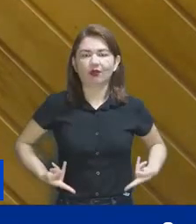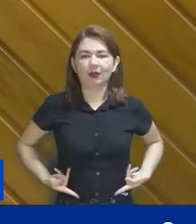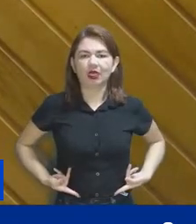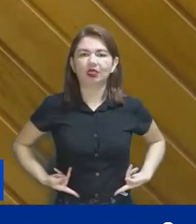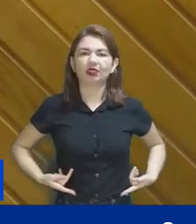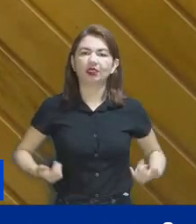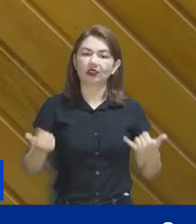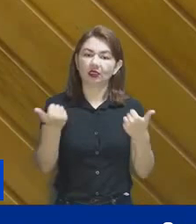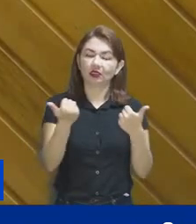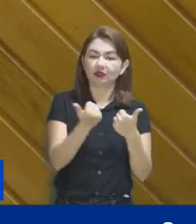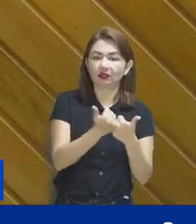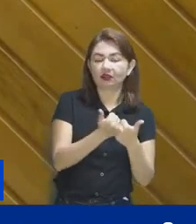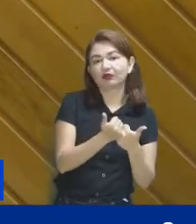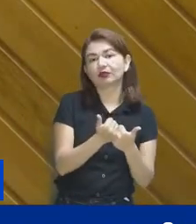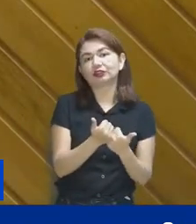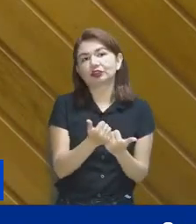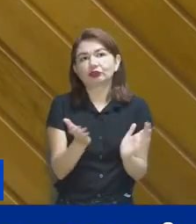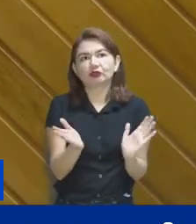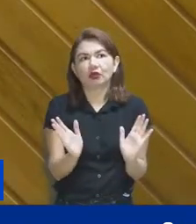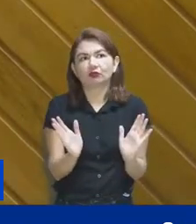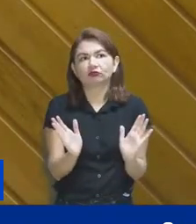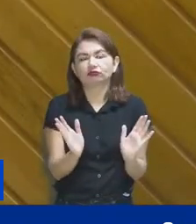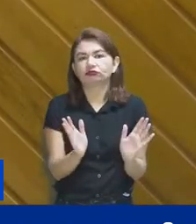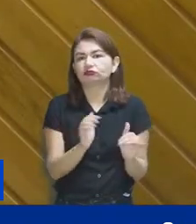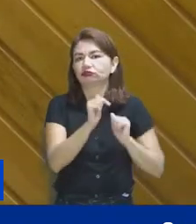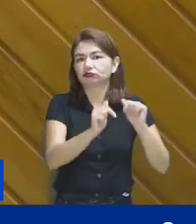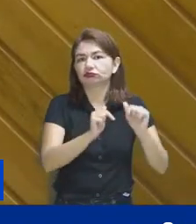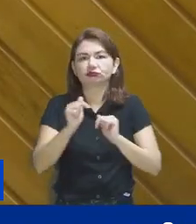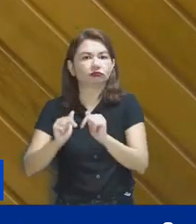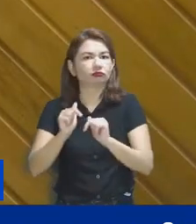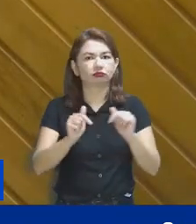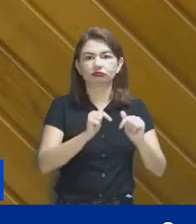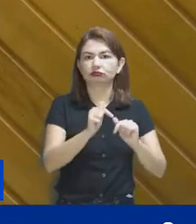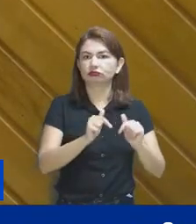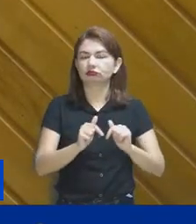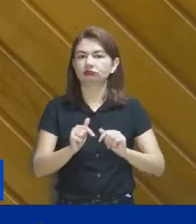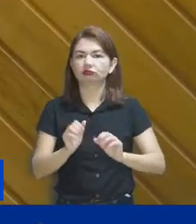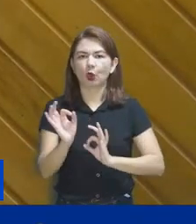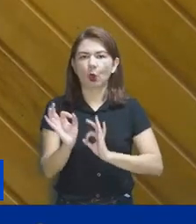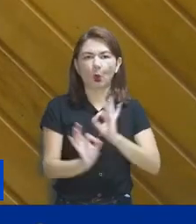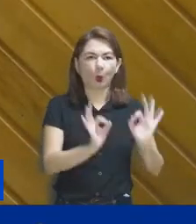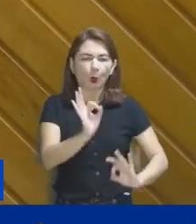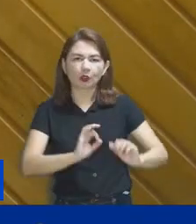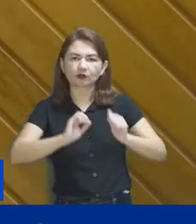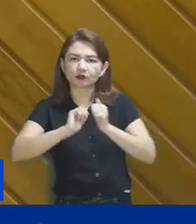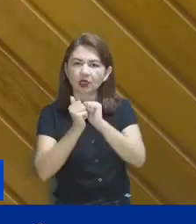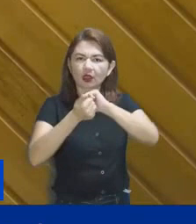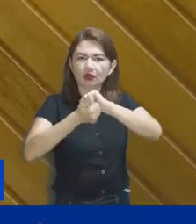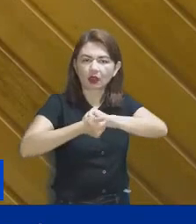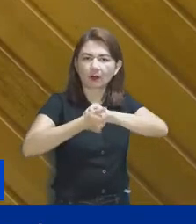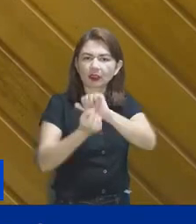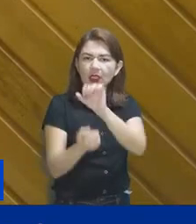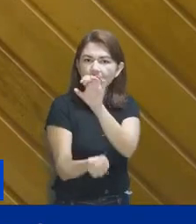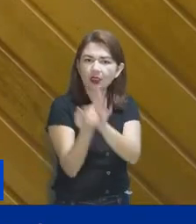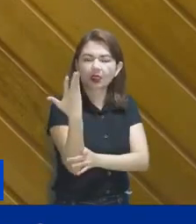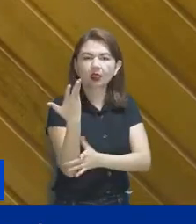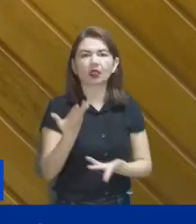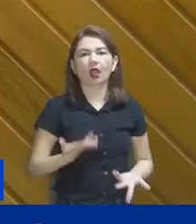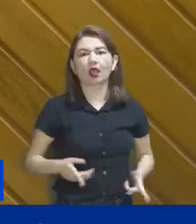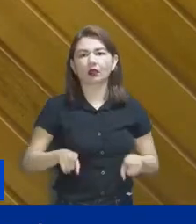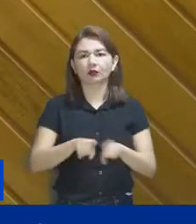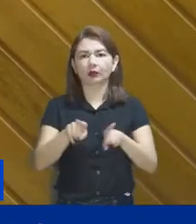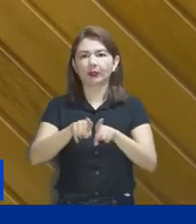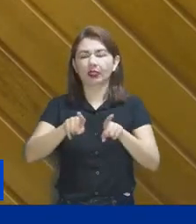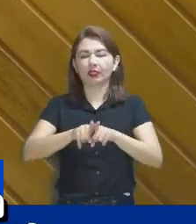substituímos os artifícios. Para cada atividade que nós pensamos regular, outras são criadas. Foi assim,